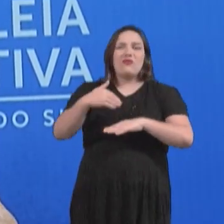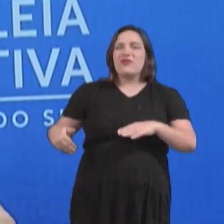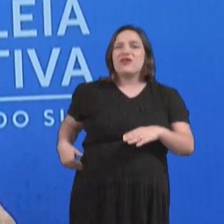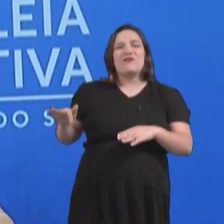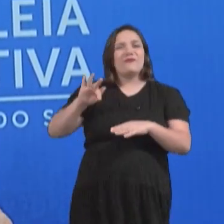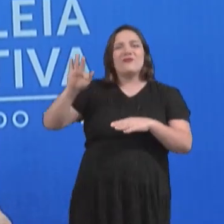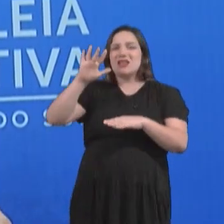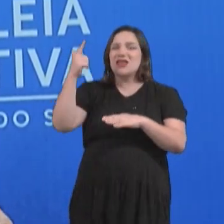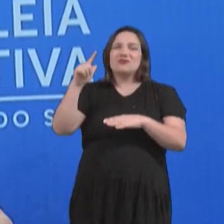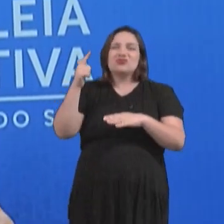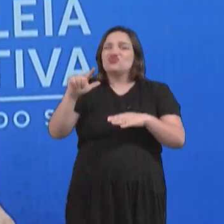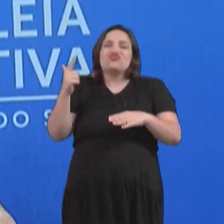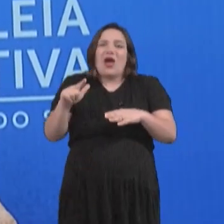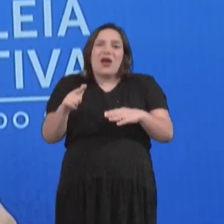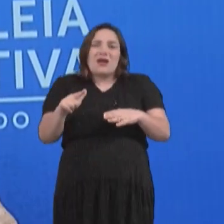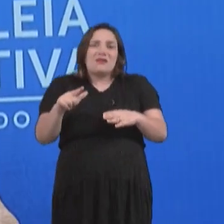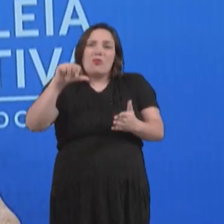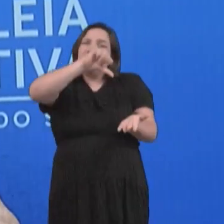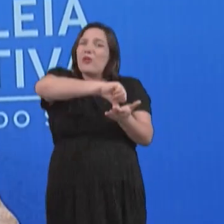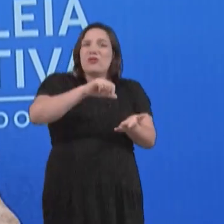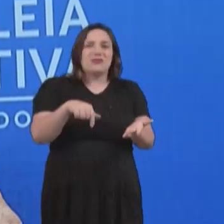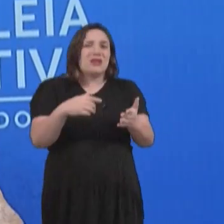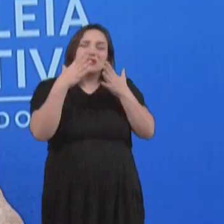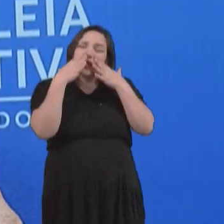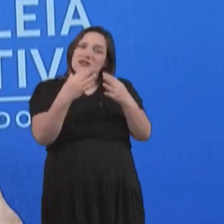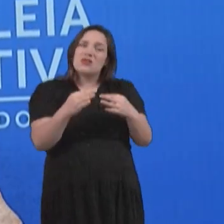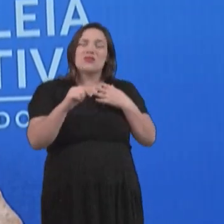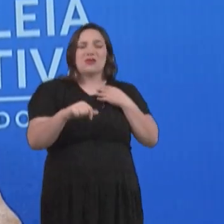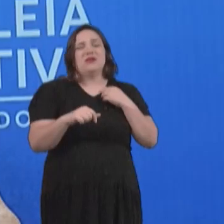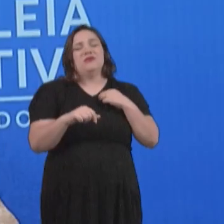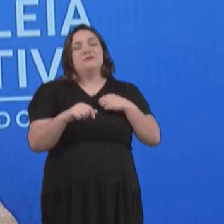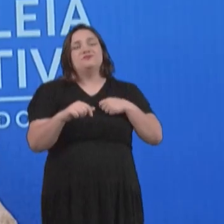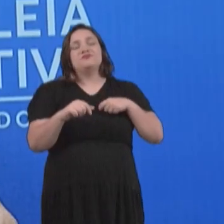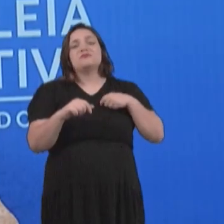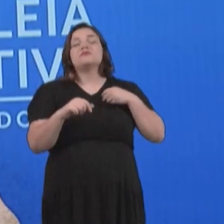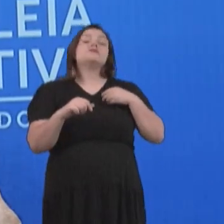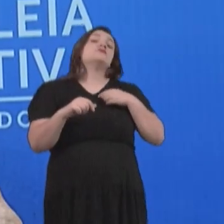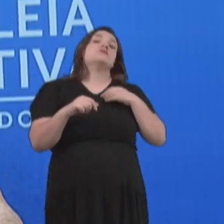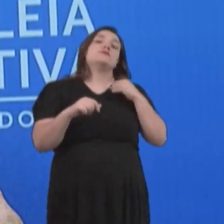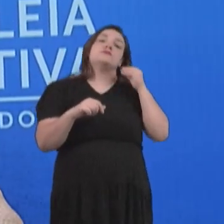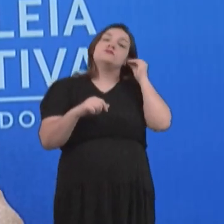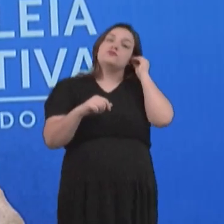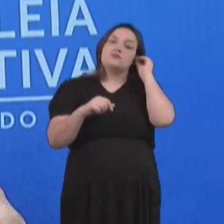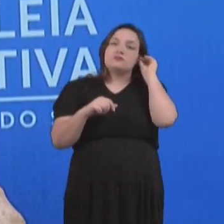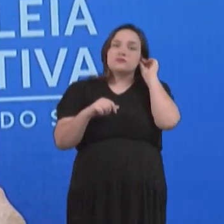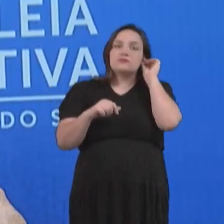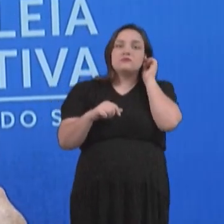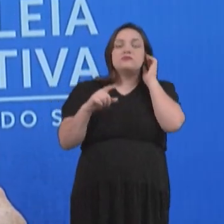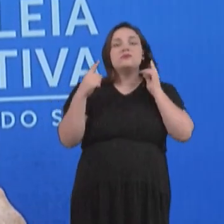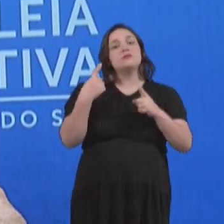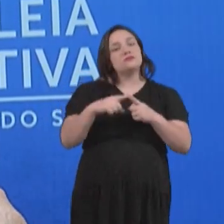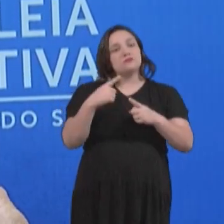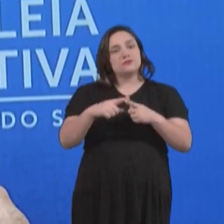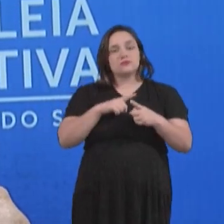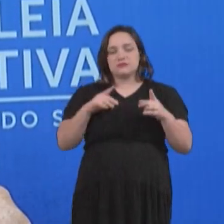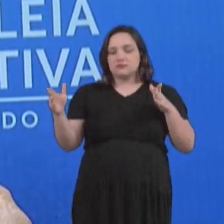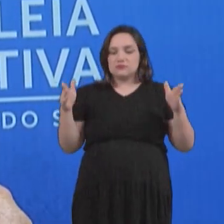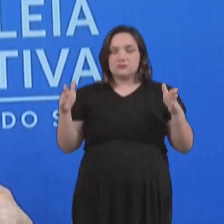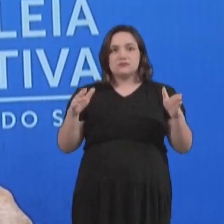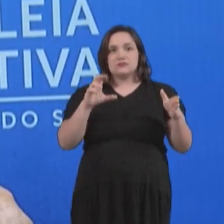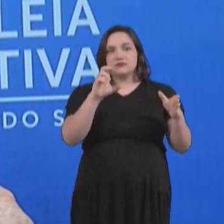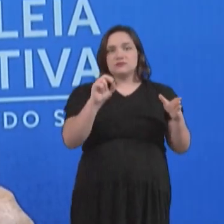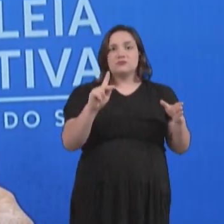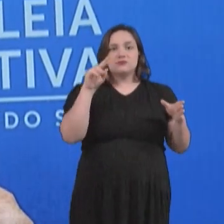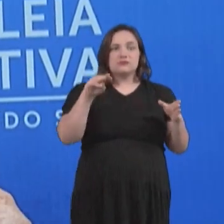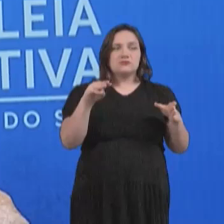problema não é somente a falta de construção da pista, porque essa rodovia, nesse trecho de 50 quilômetros entre o Buraco das